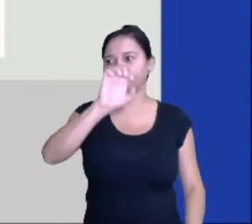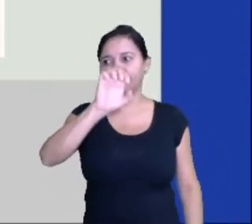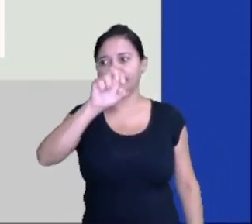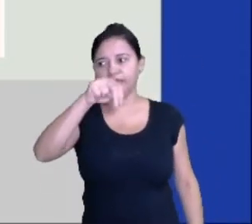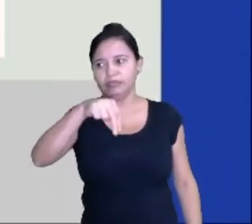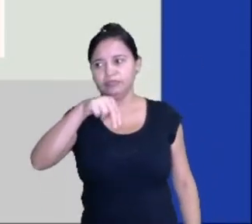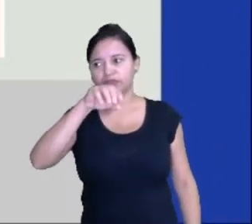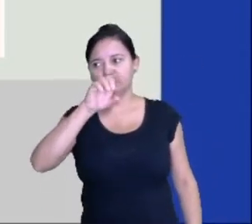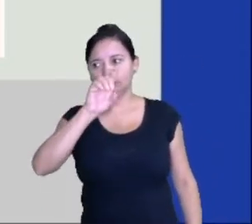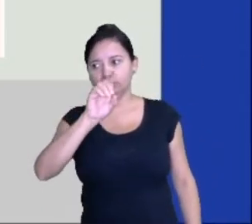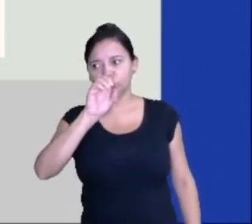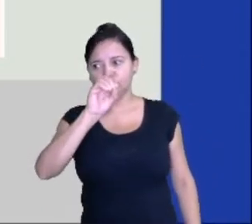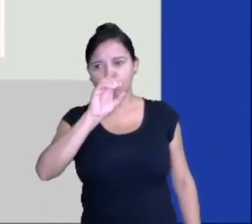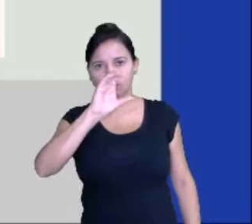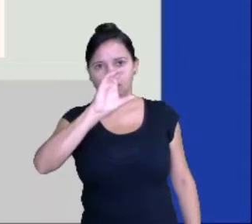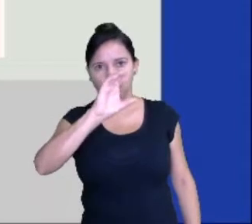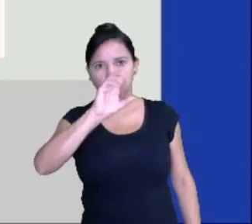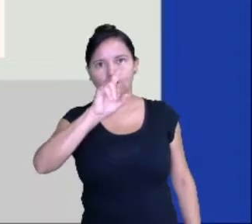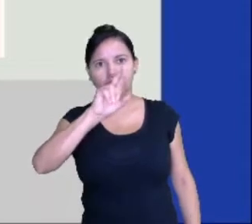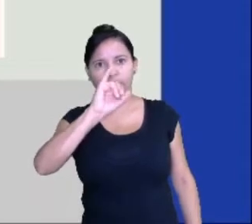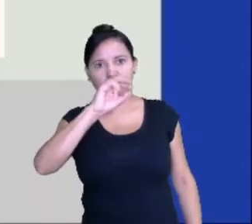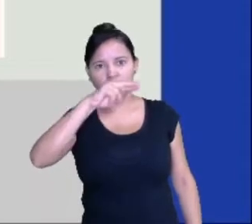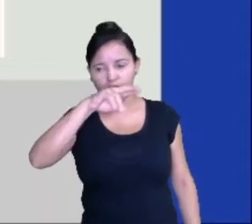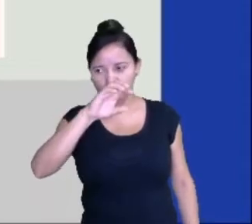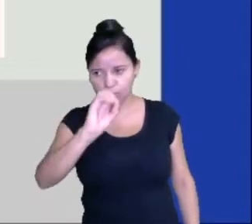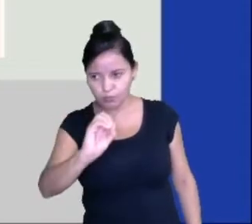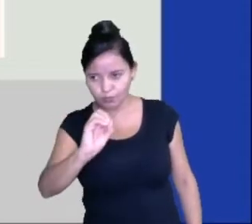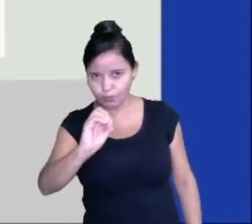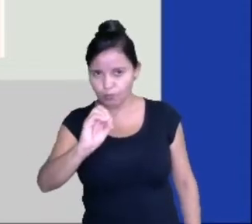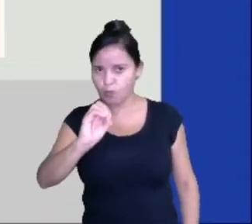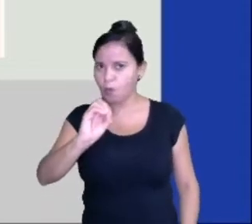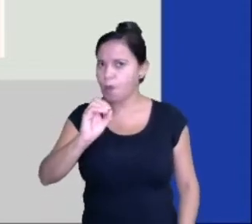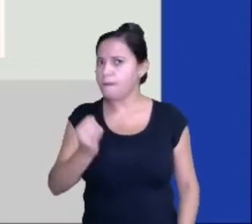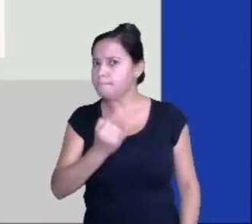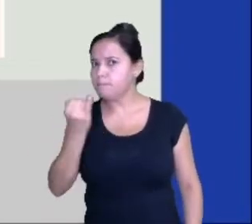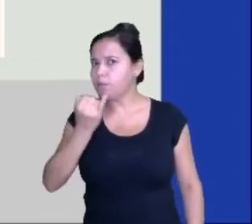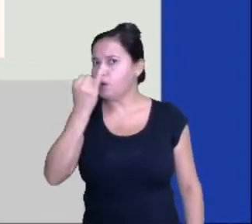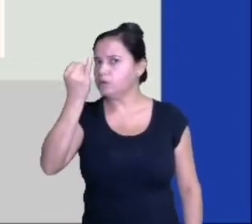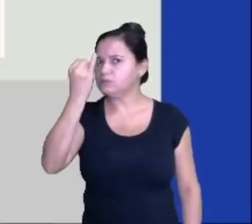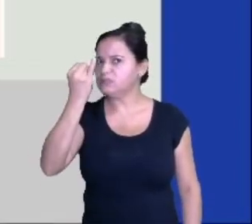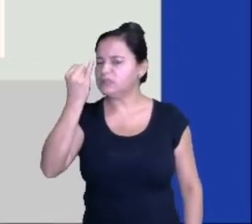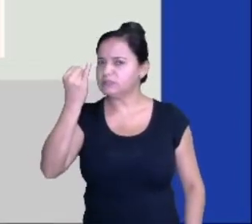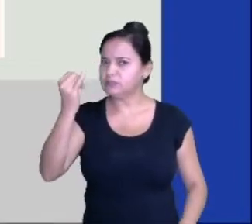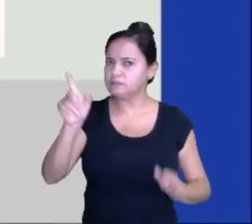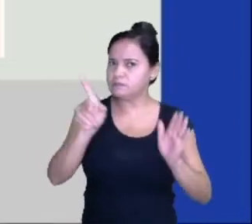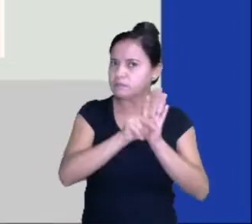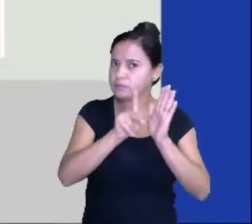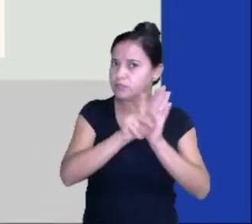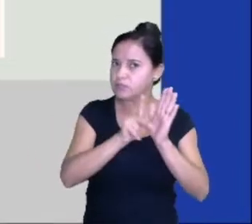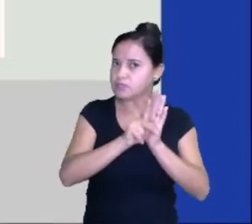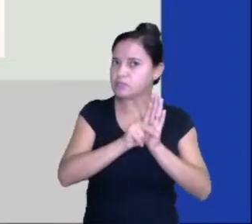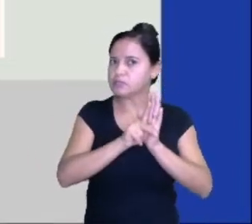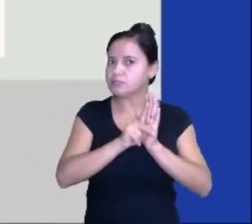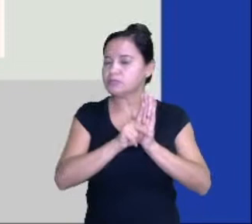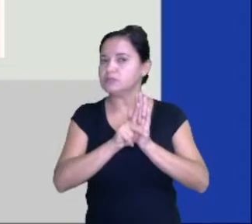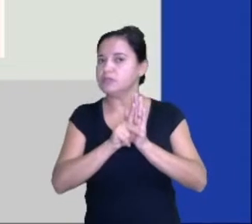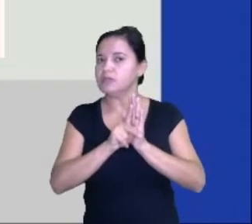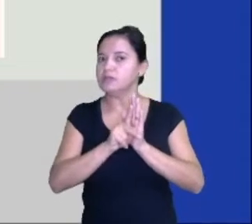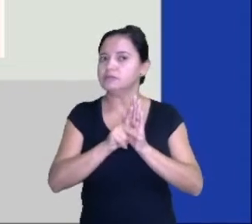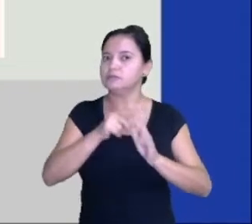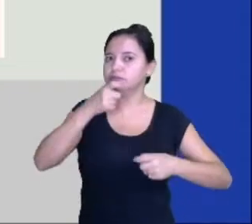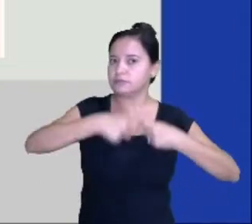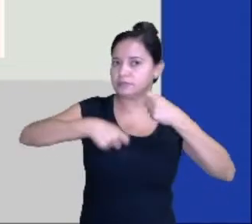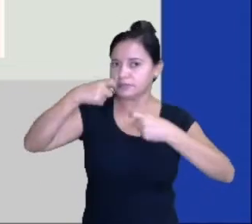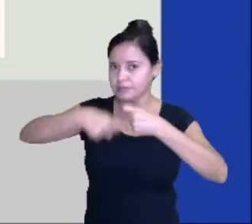O estrógeno, qual seria a função desse estrógeno? Participa do desenvolvimento dos órgãos sexuais, promove o surgimento dos